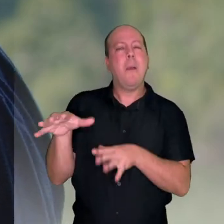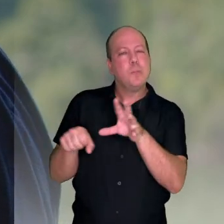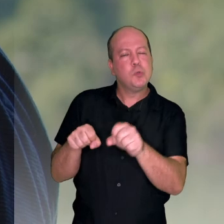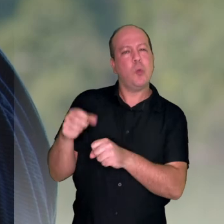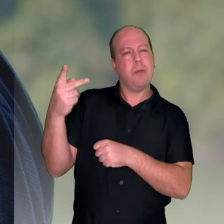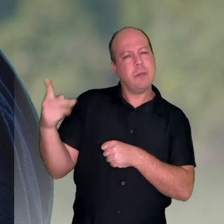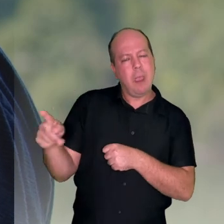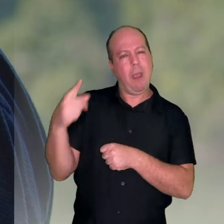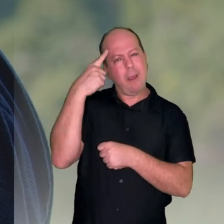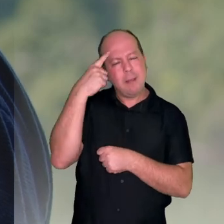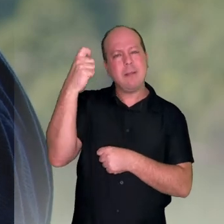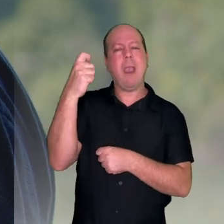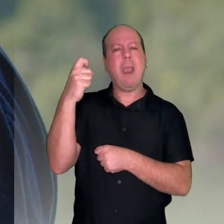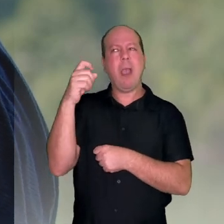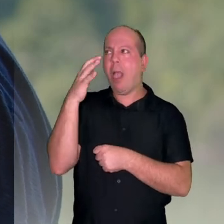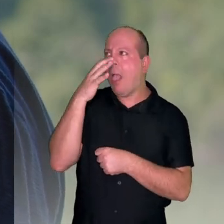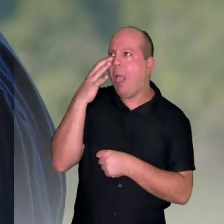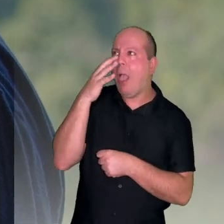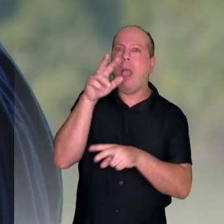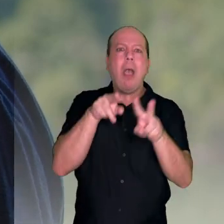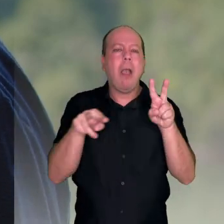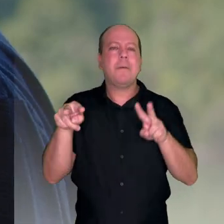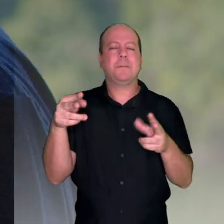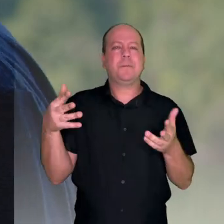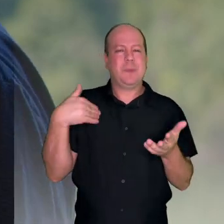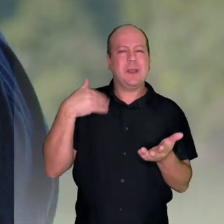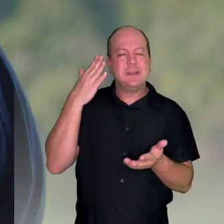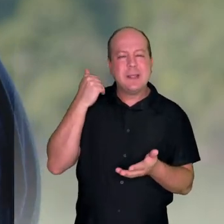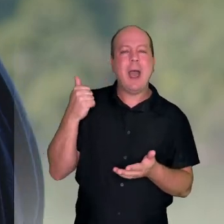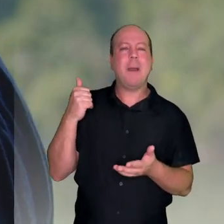pouco nas raízes dele, ele percebeu que essa ideia de contemplação, de